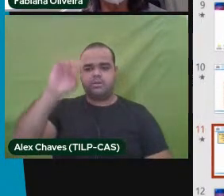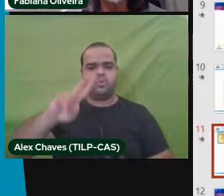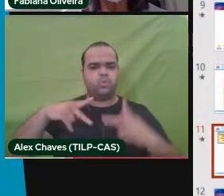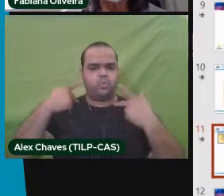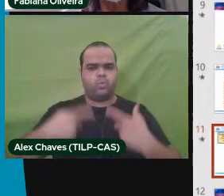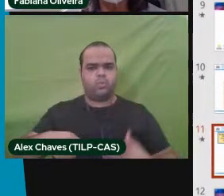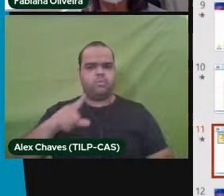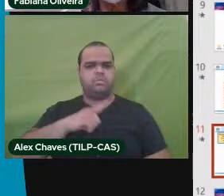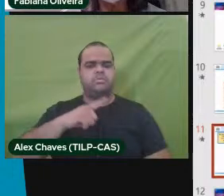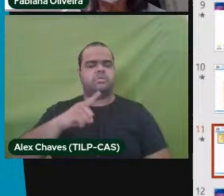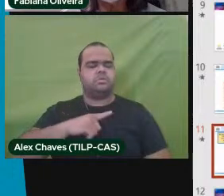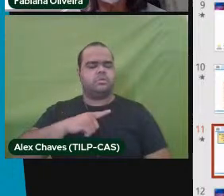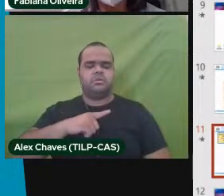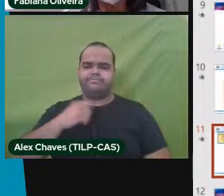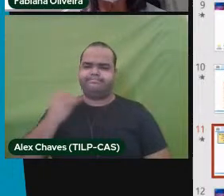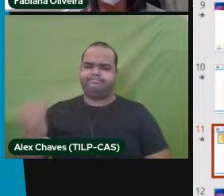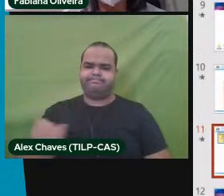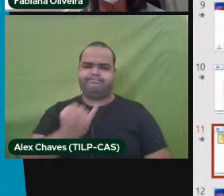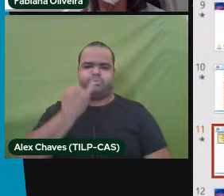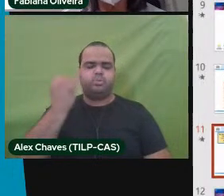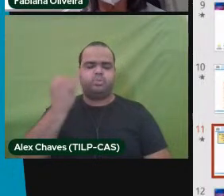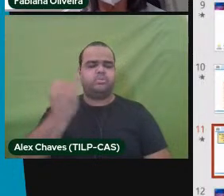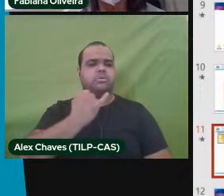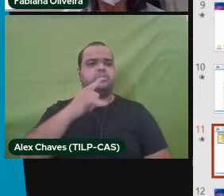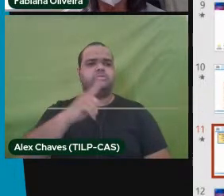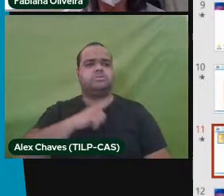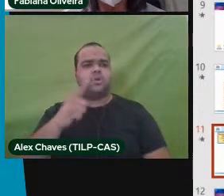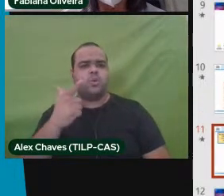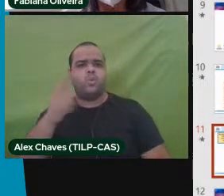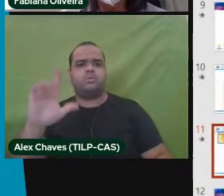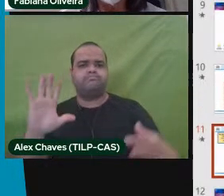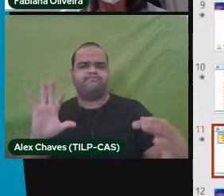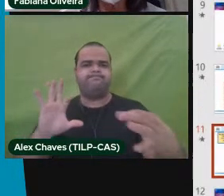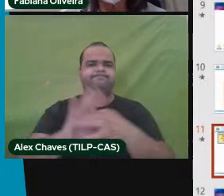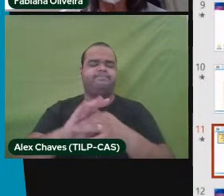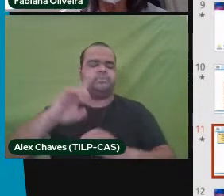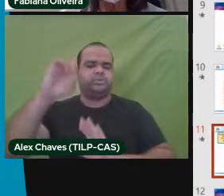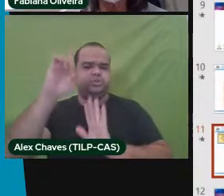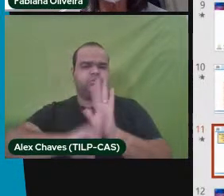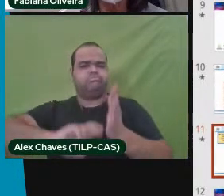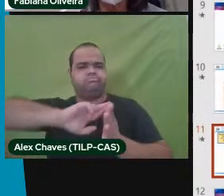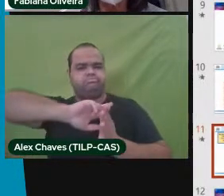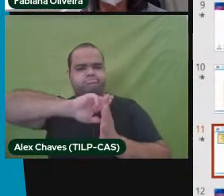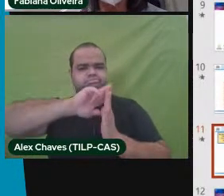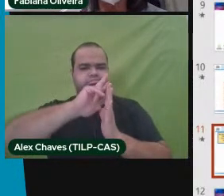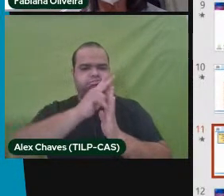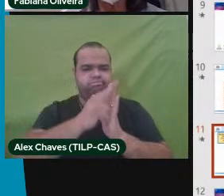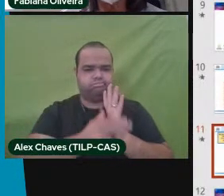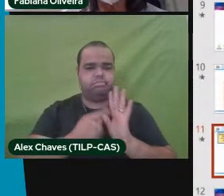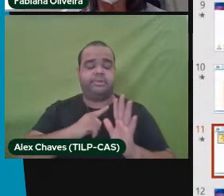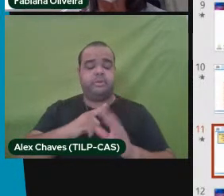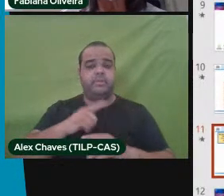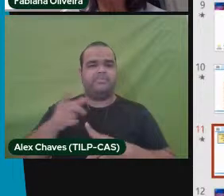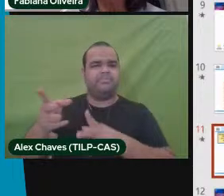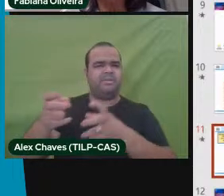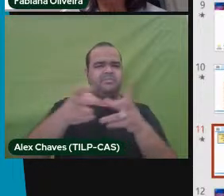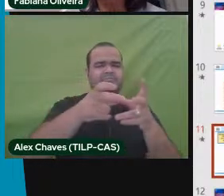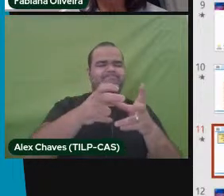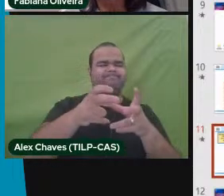meio indispensável para realizar outros direitos. Muitas vezes nos entristece quando nós